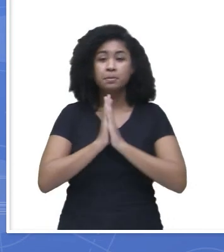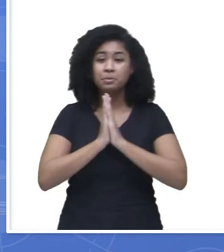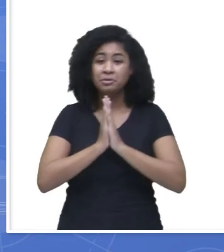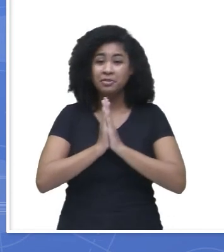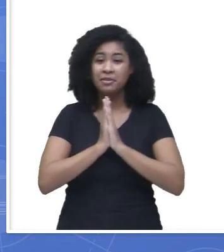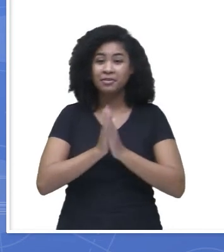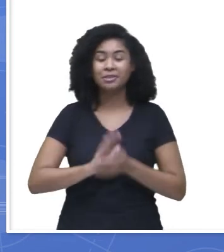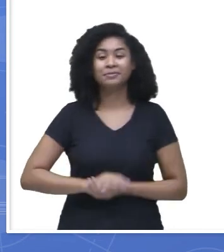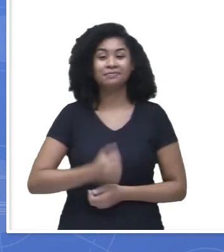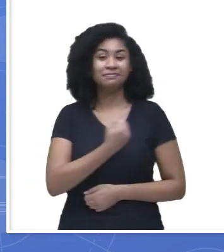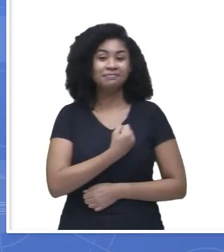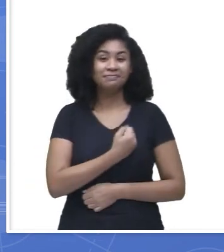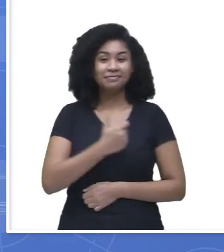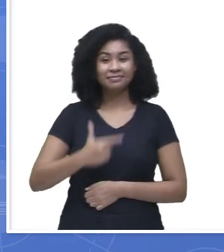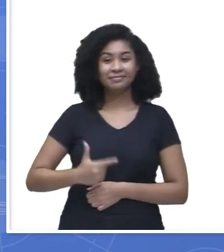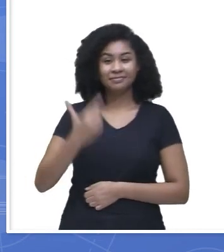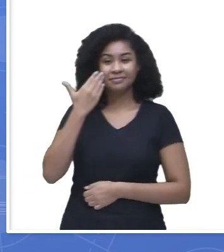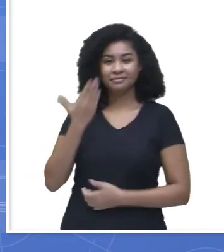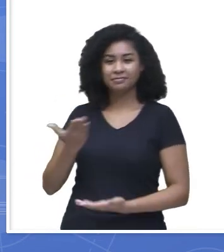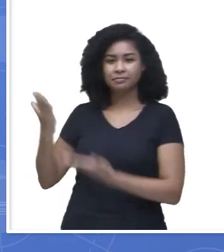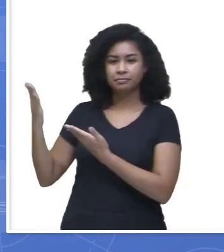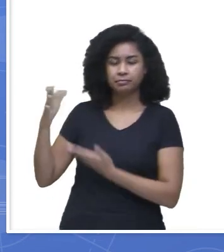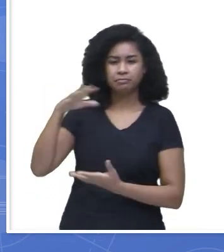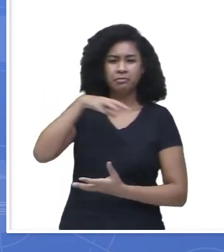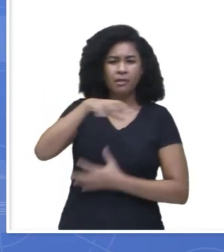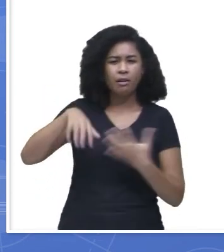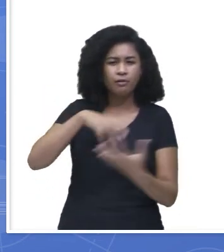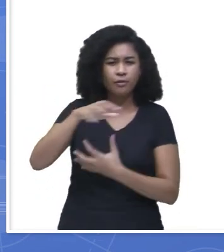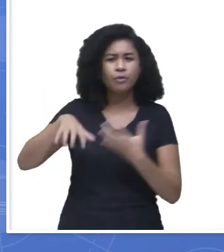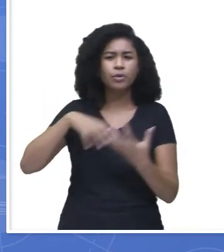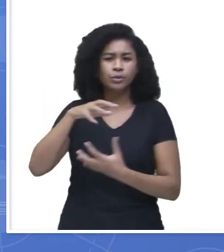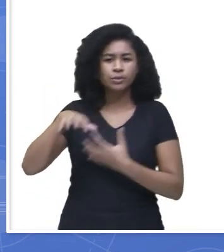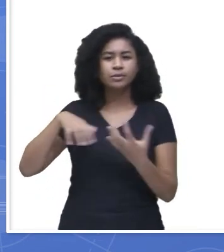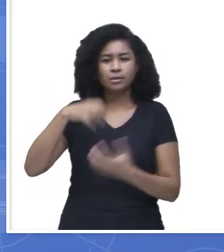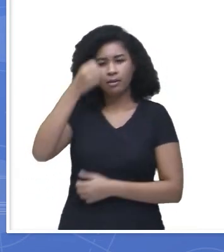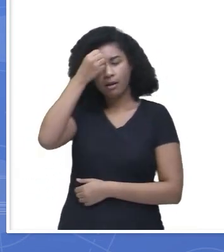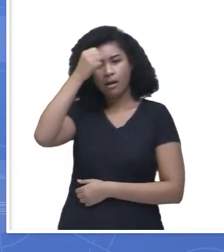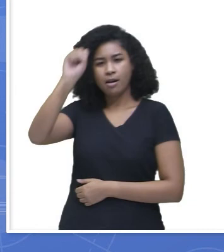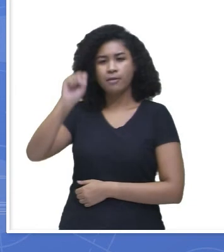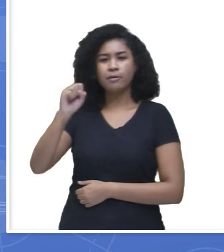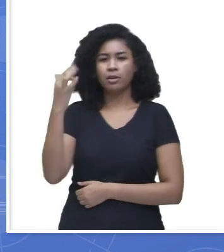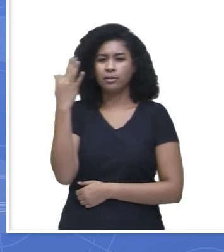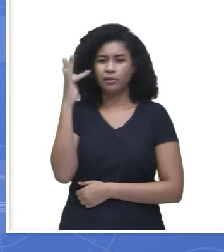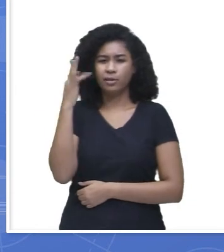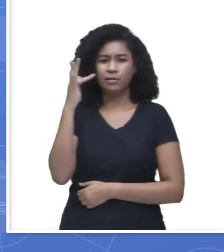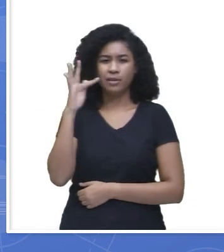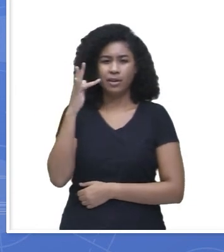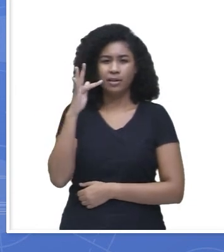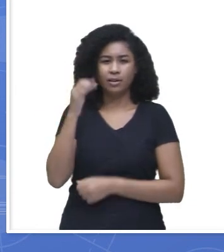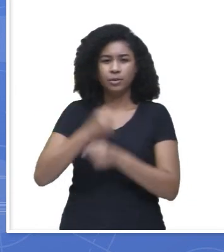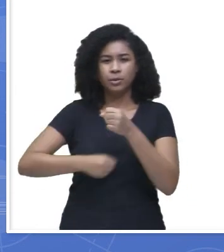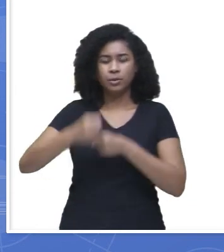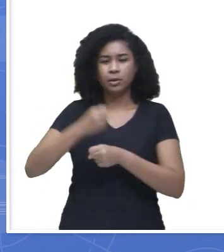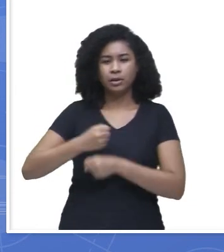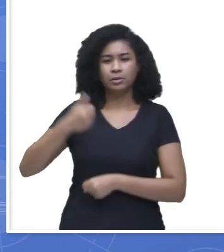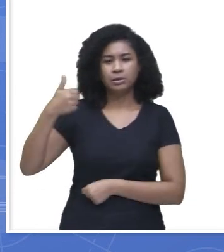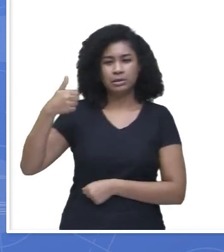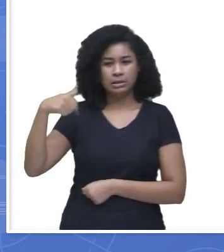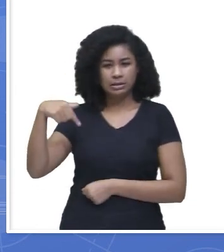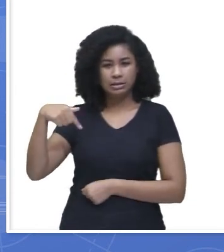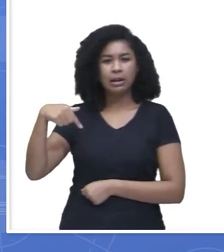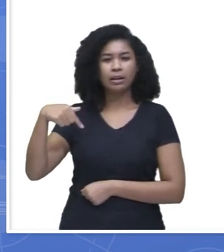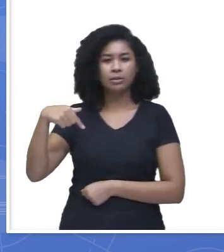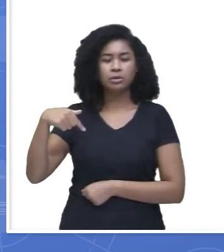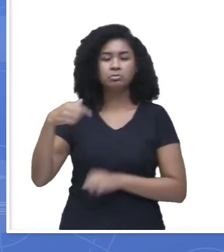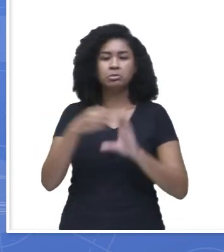questão. A Revolução de Fevereiro de 17 na Rússia pode ser caracterizada como: letra A, uma luta encabeçada por Lenin para estabelecer